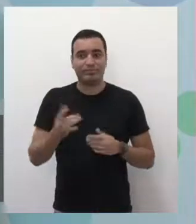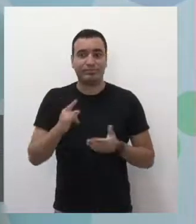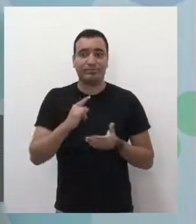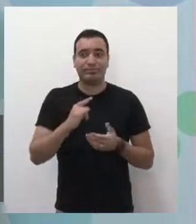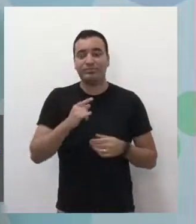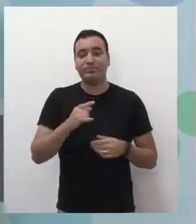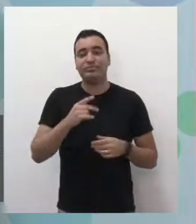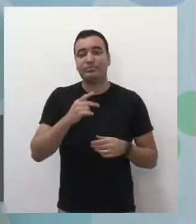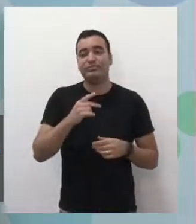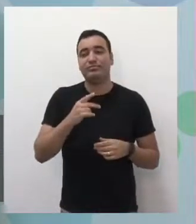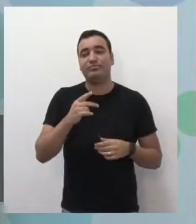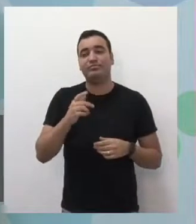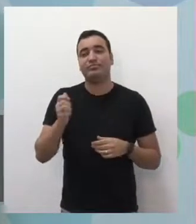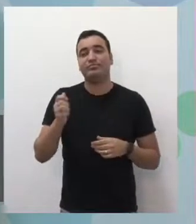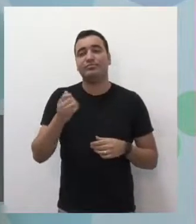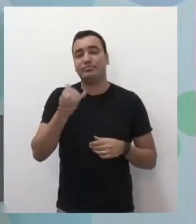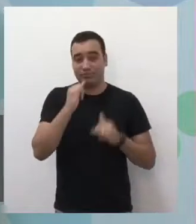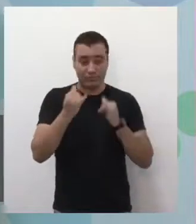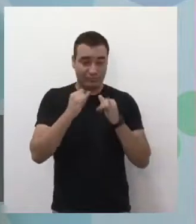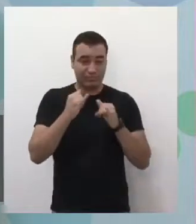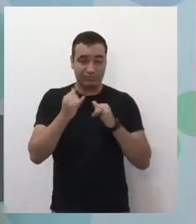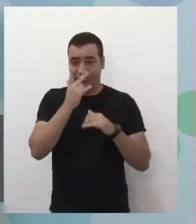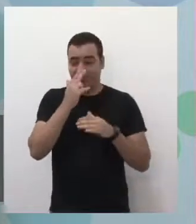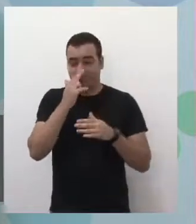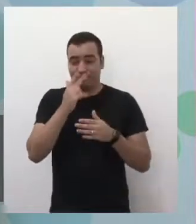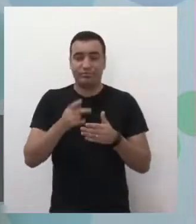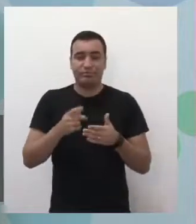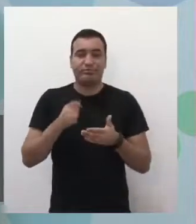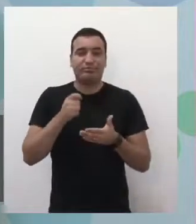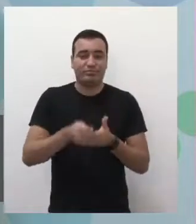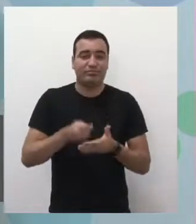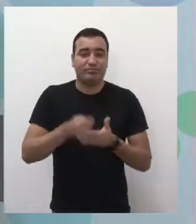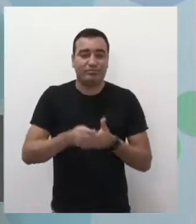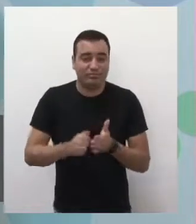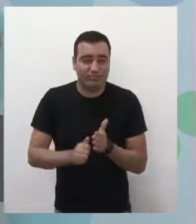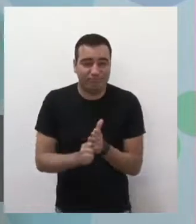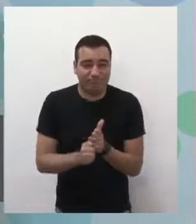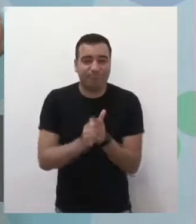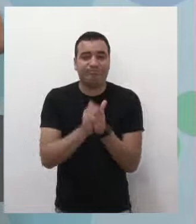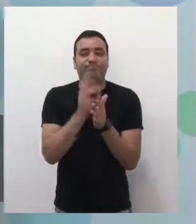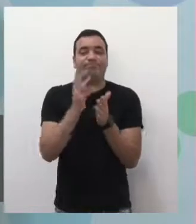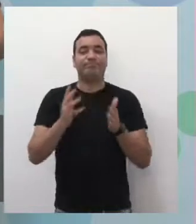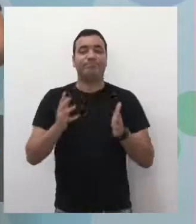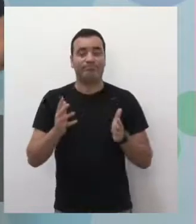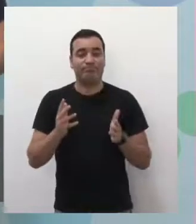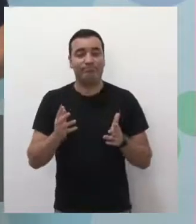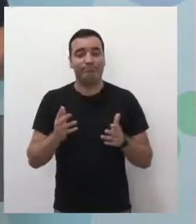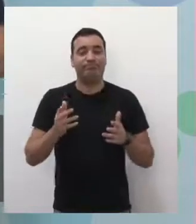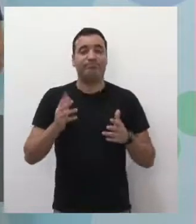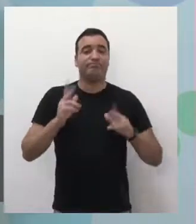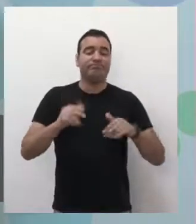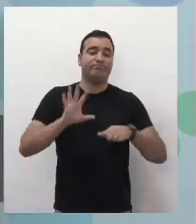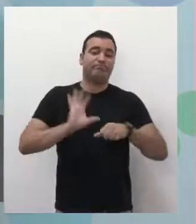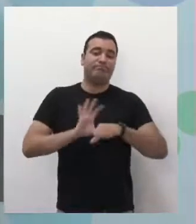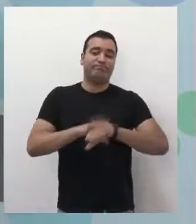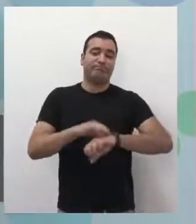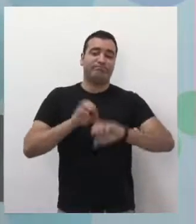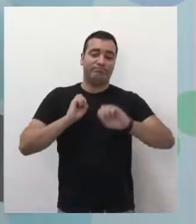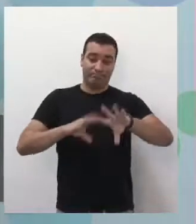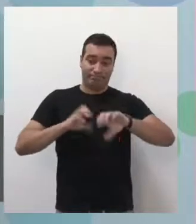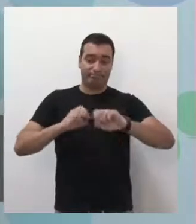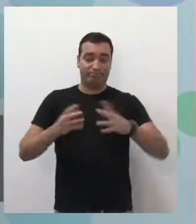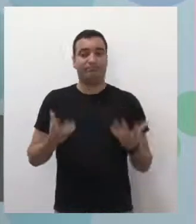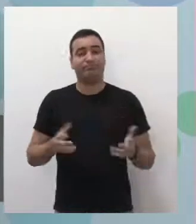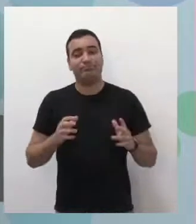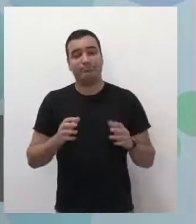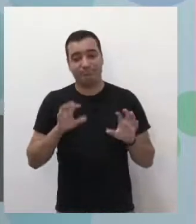parece que a gente cobra, parece que nos cobram várias vezes a mesma coisa, né? É igual a segurança, a própria educação, enfim. E é isso que a gente